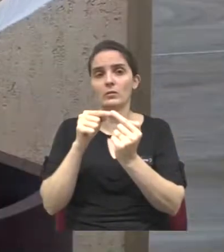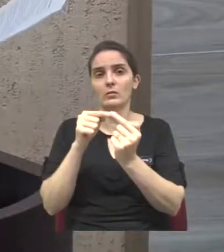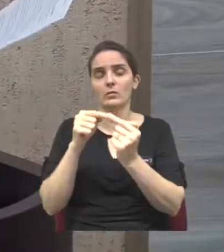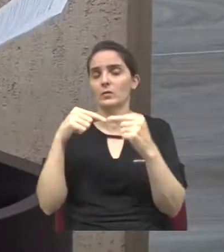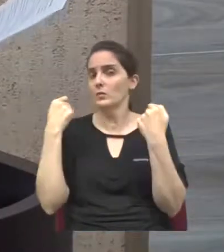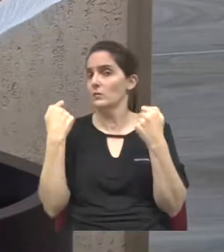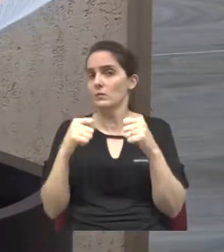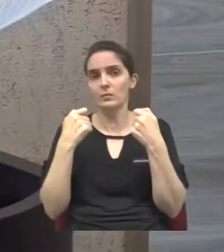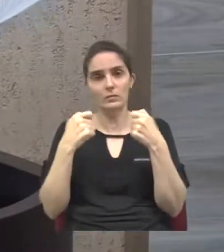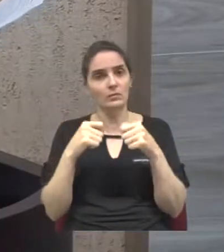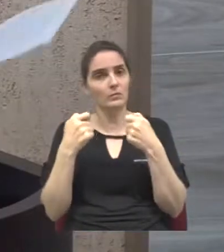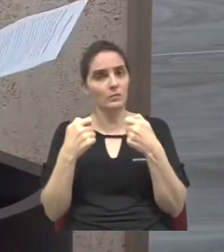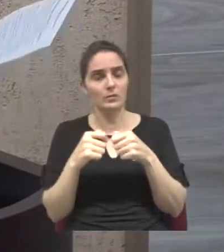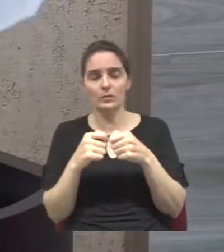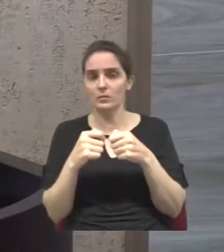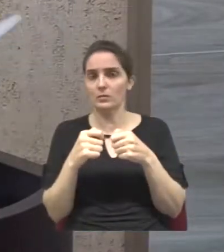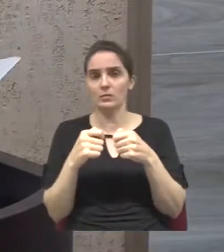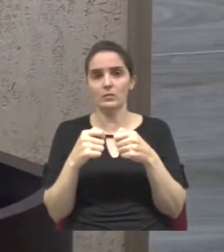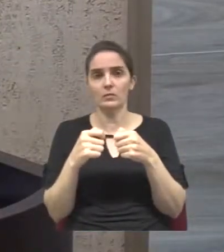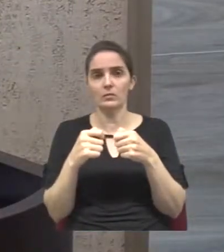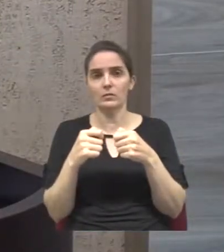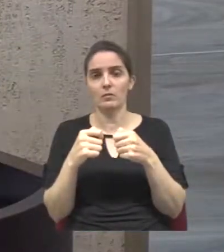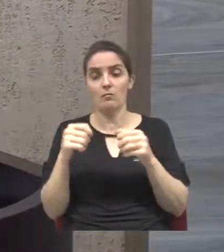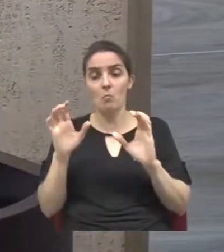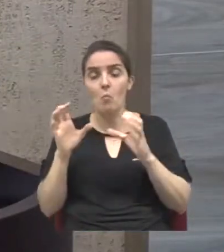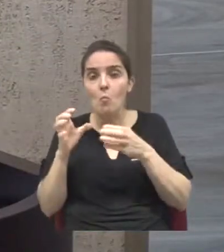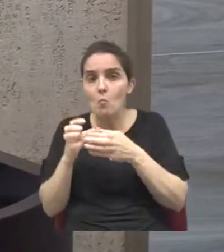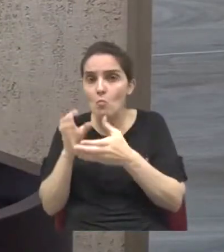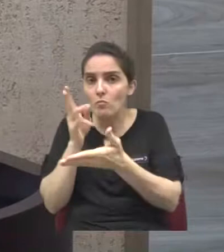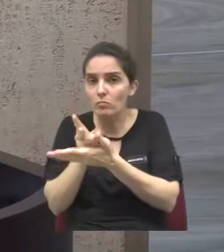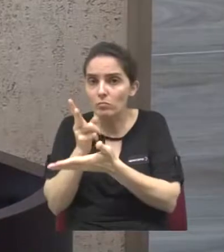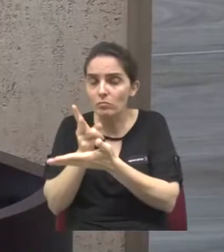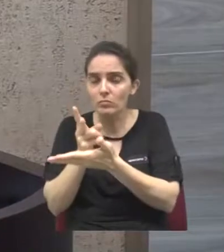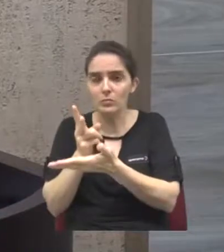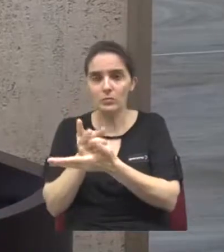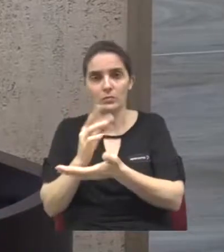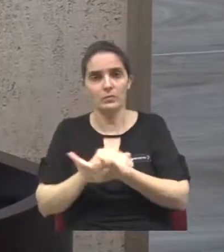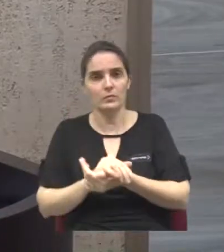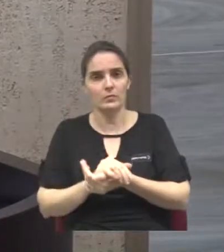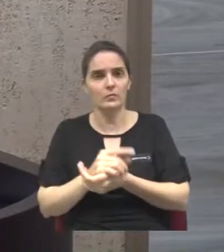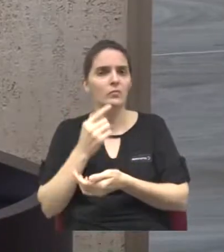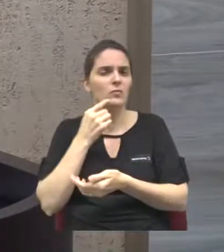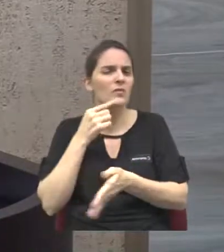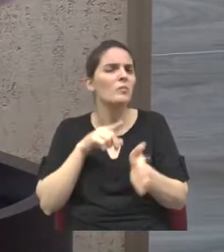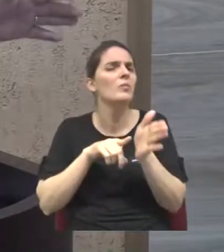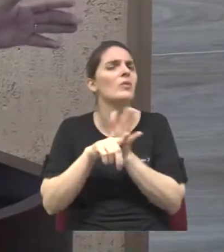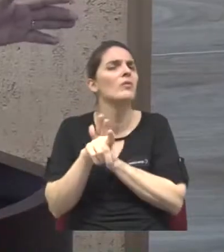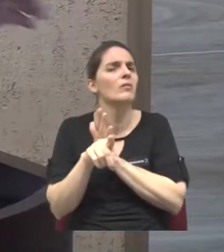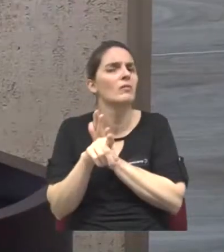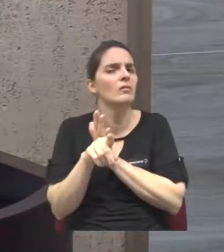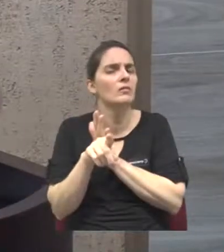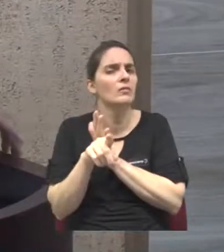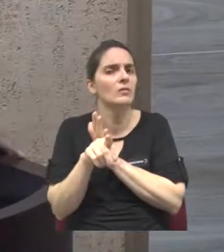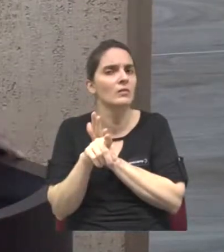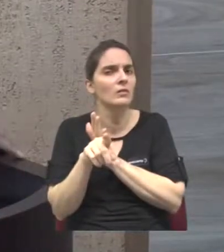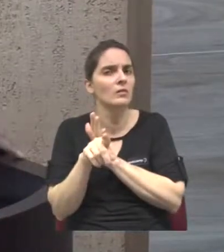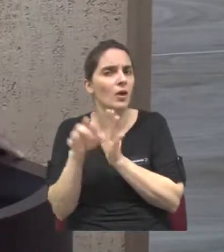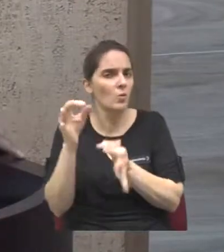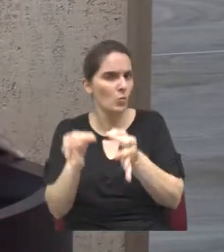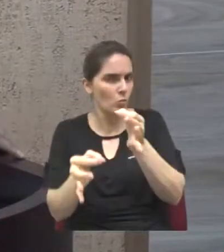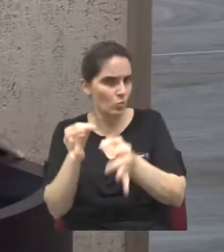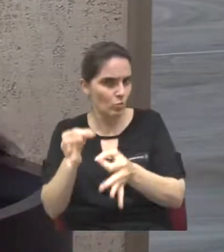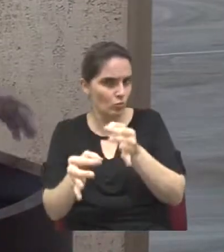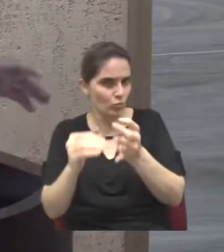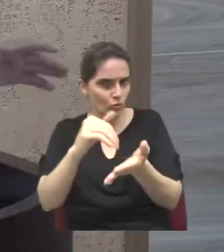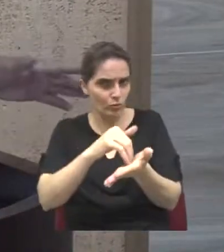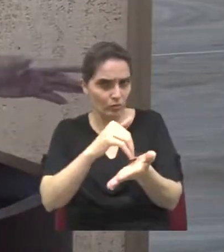competência da comissão permanente. Então, minha pergunta é, senhor presidente, o jurídico, o secretário do negócio jurídico, continua